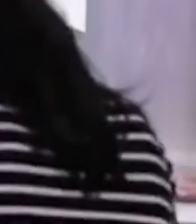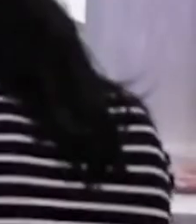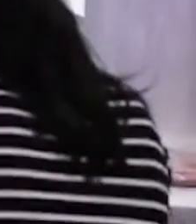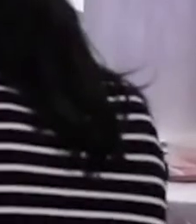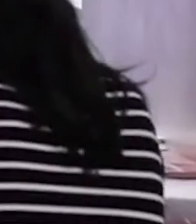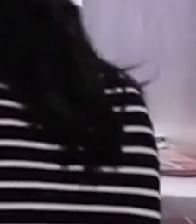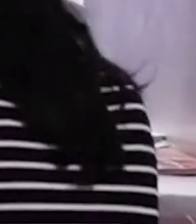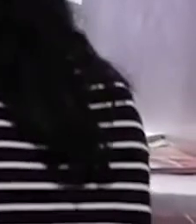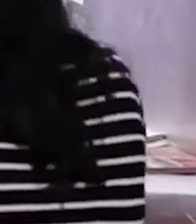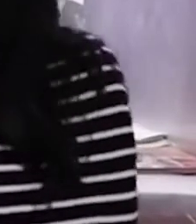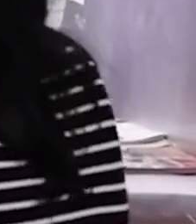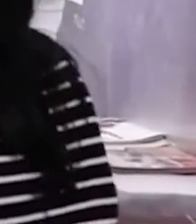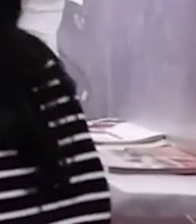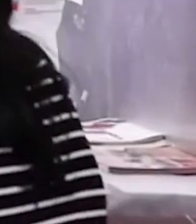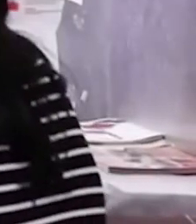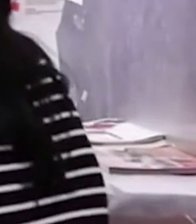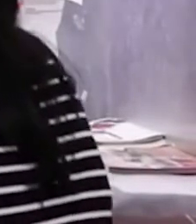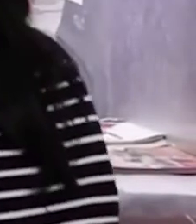Tchau.